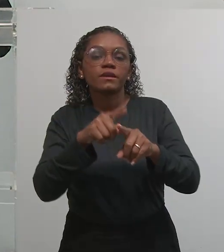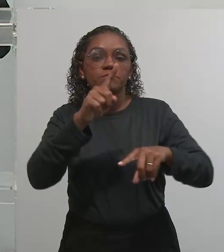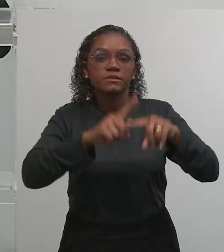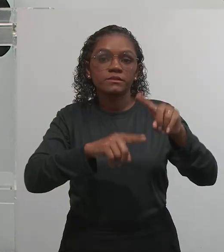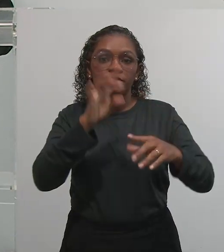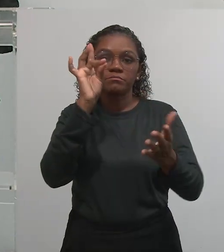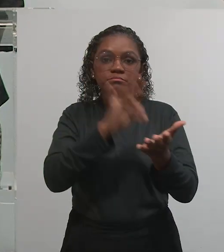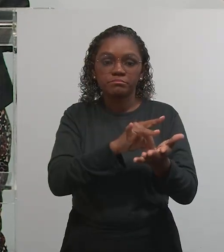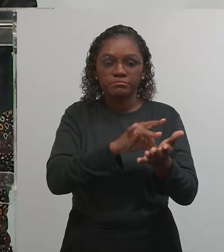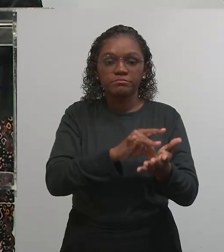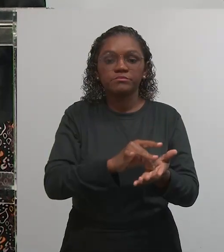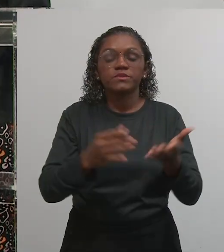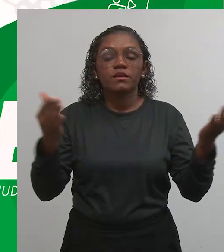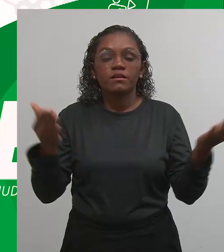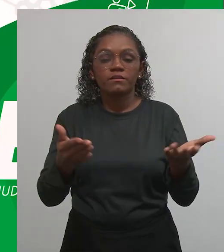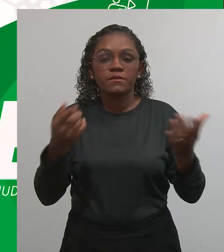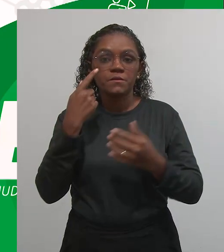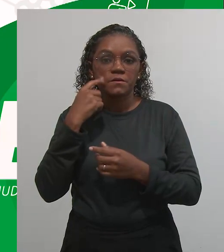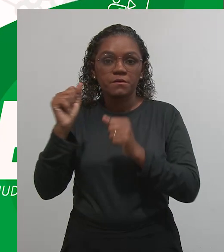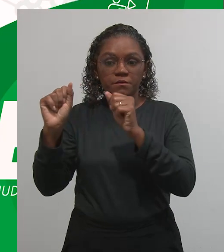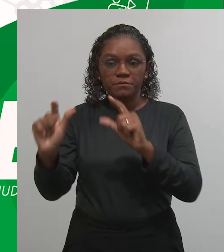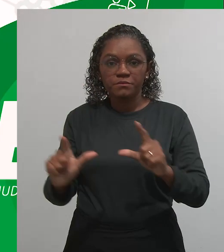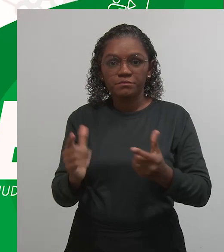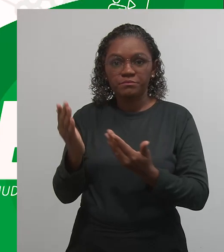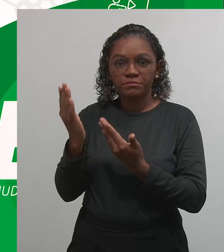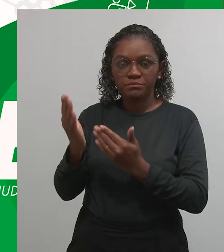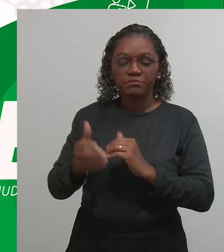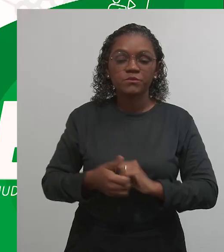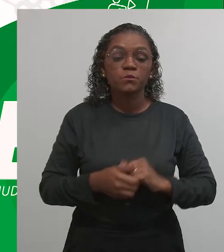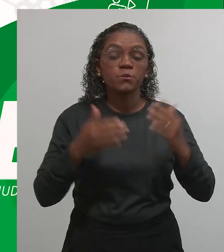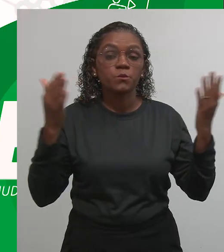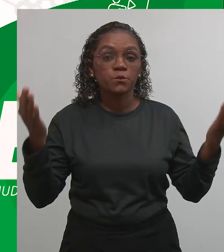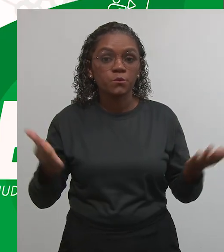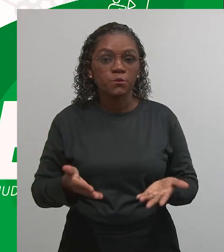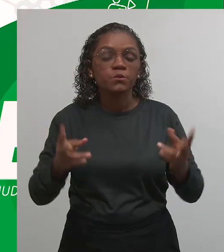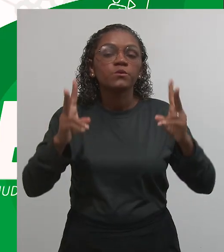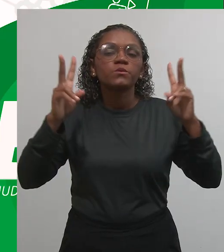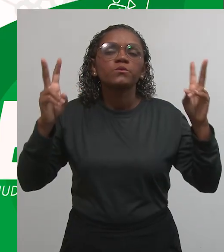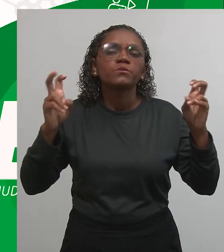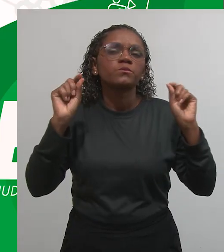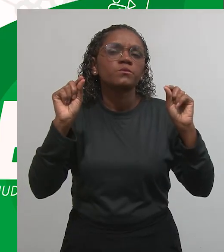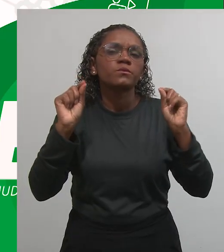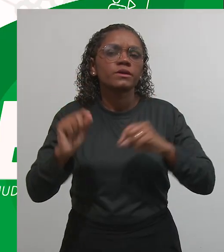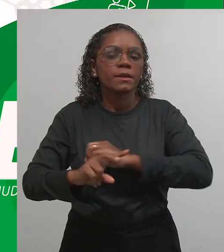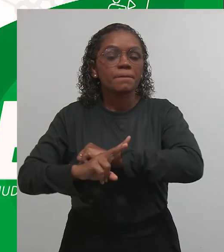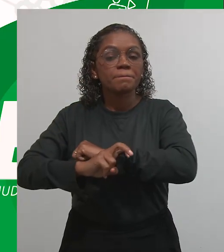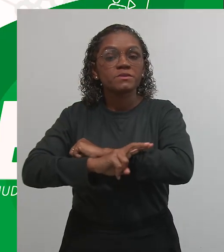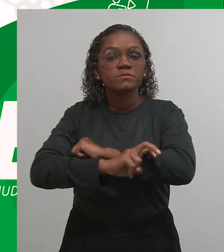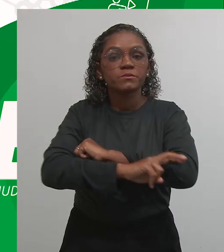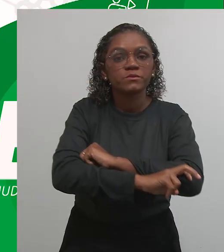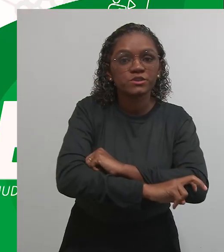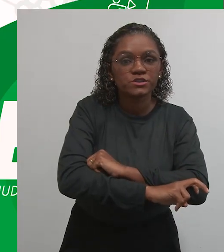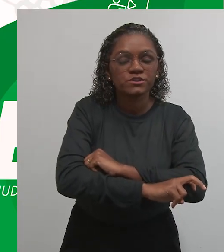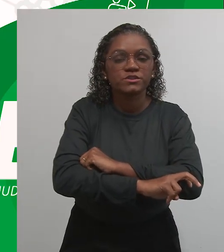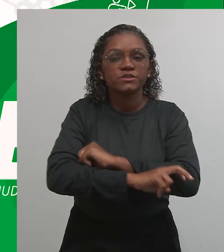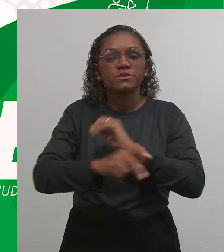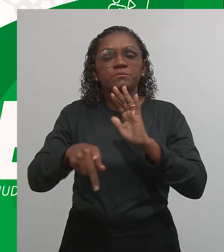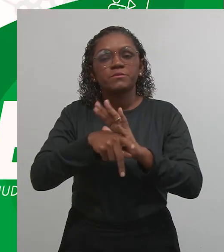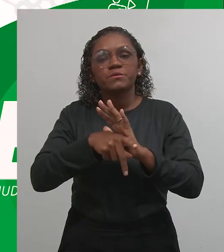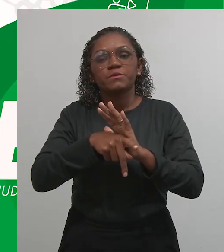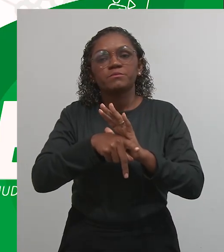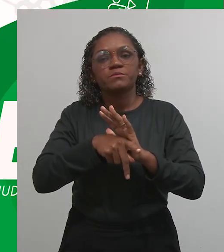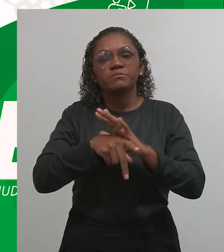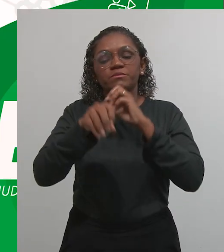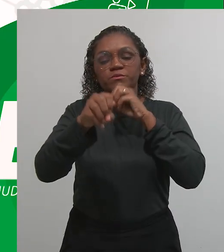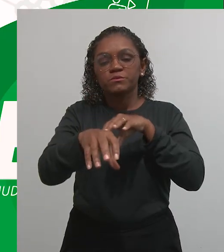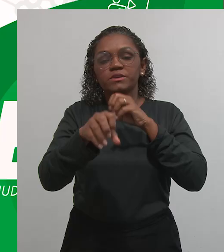comigo, então, acompanhar no quadro de que nós estamos falando hoje. Essa epistemologias da educação. Quais